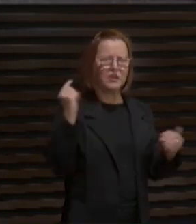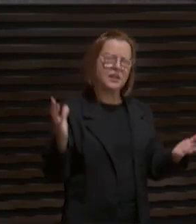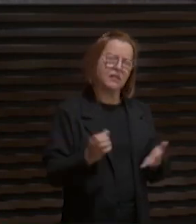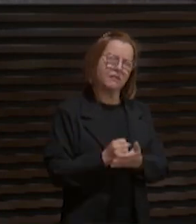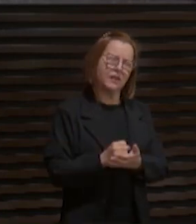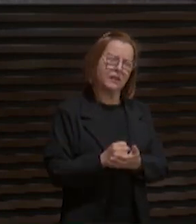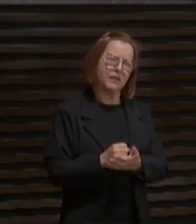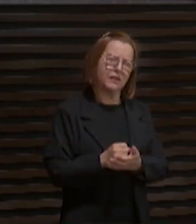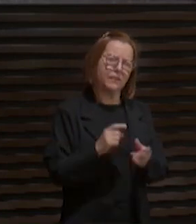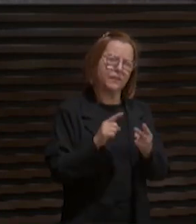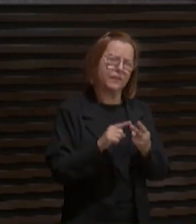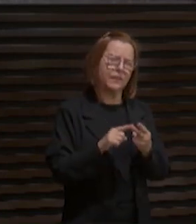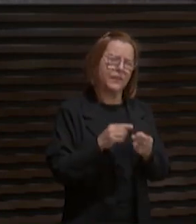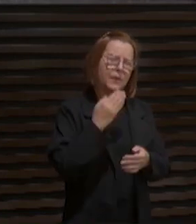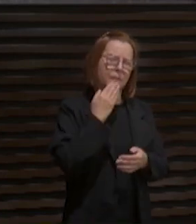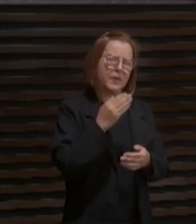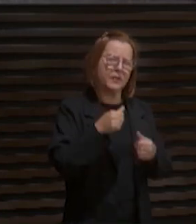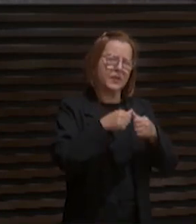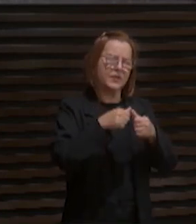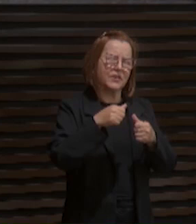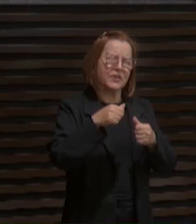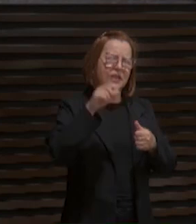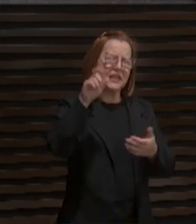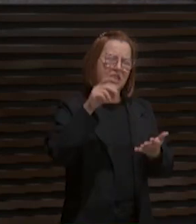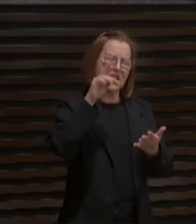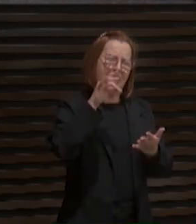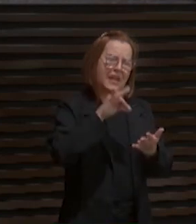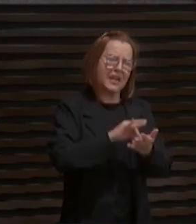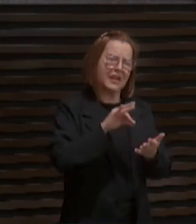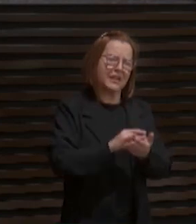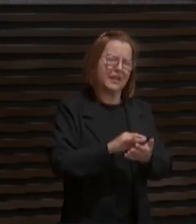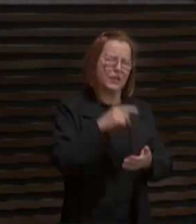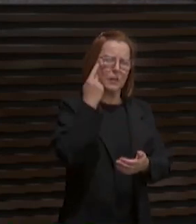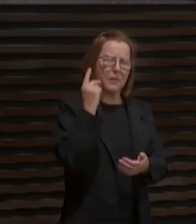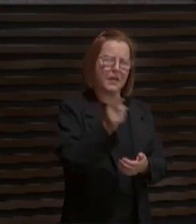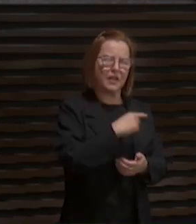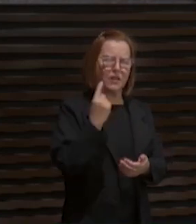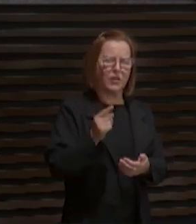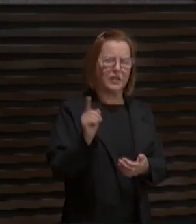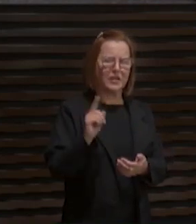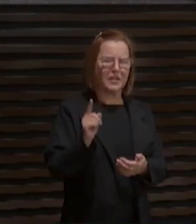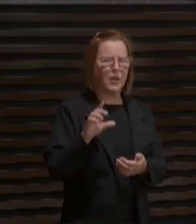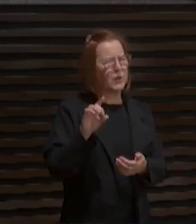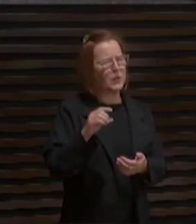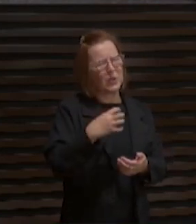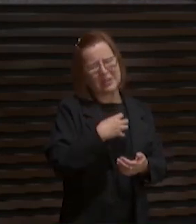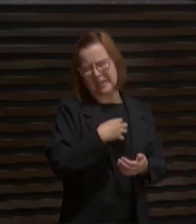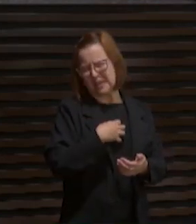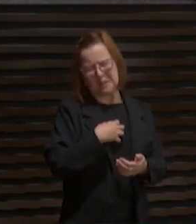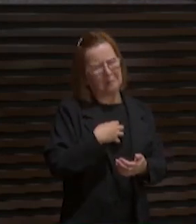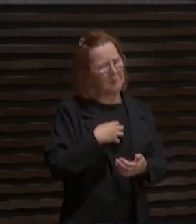Depois, Pai, eu peço que isso seja uma realidade para nós, que não seja um mero assentimento intelectual